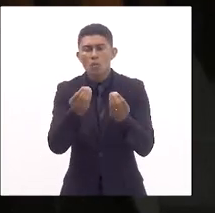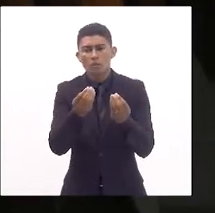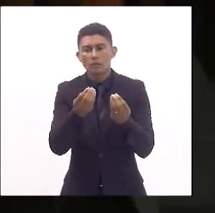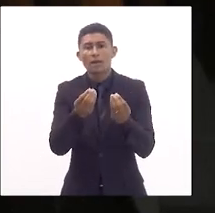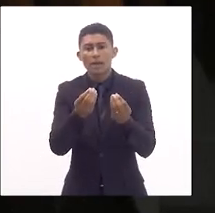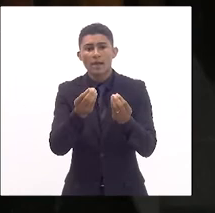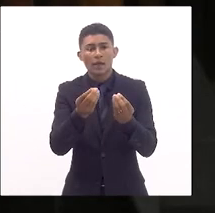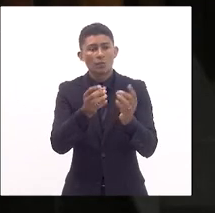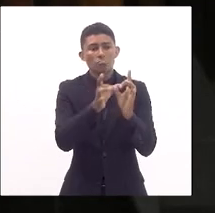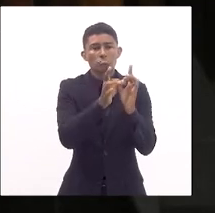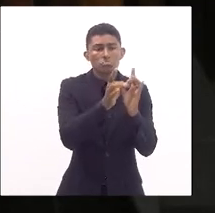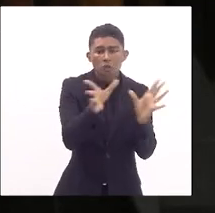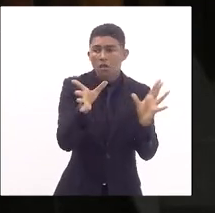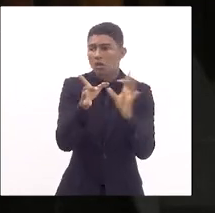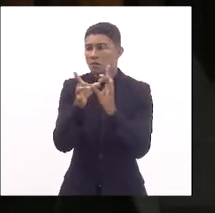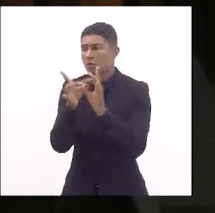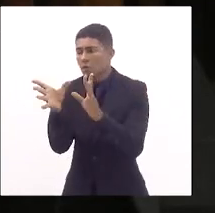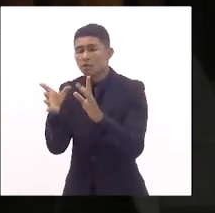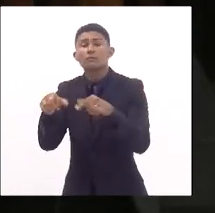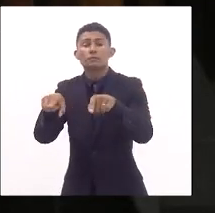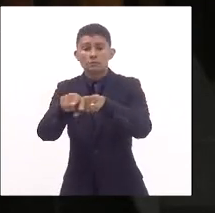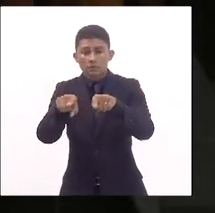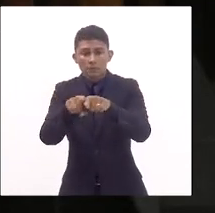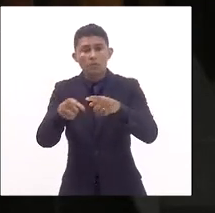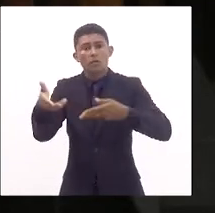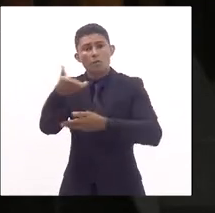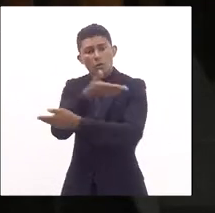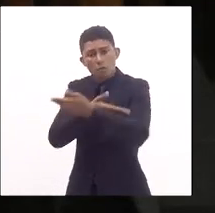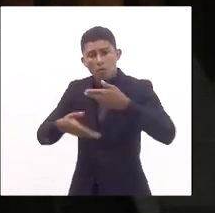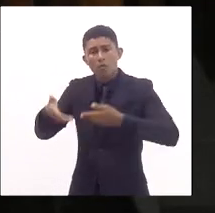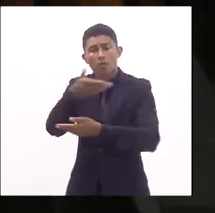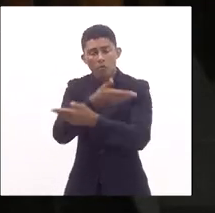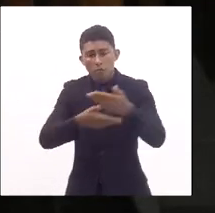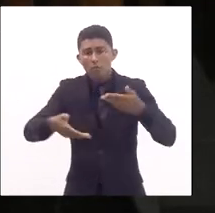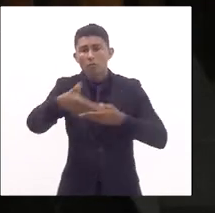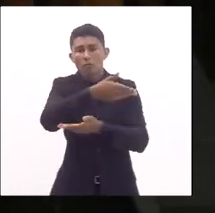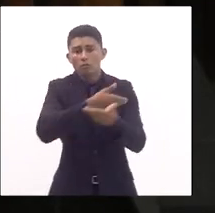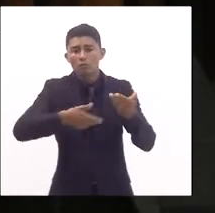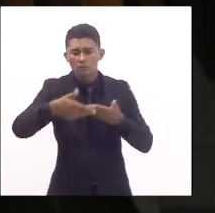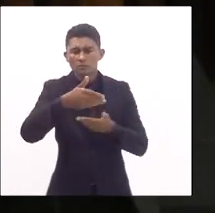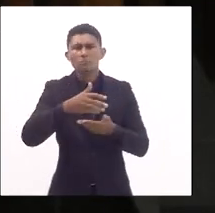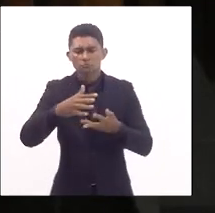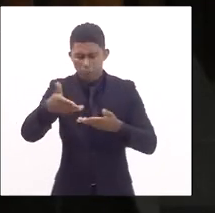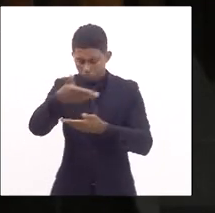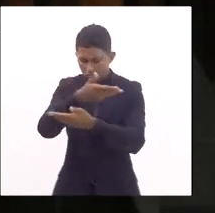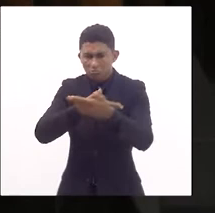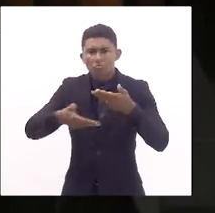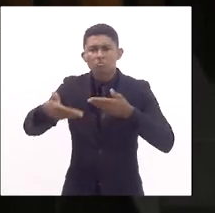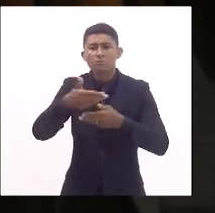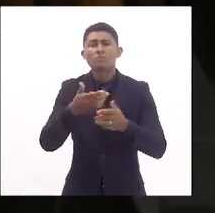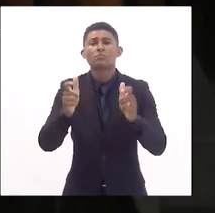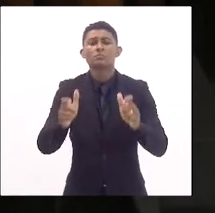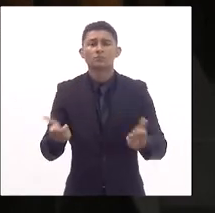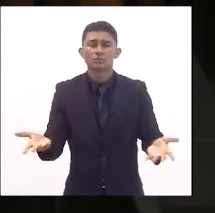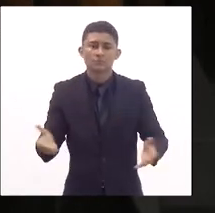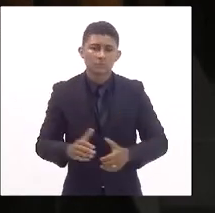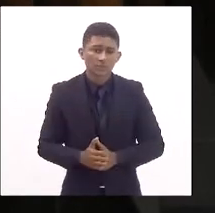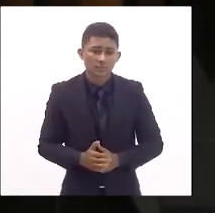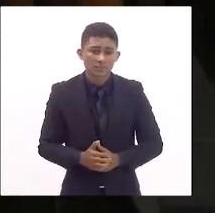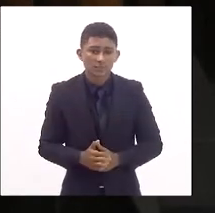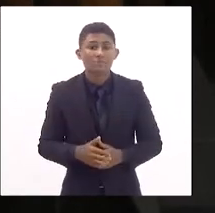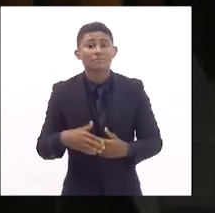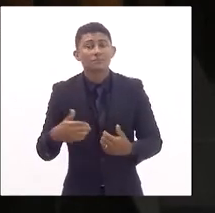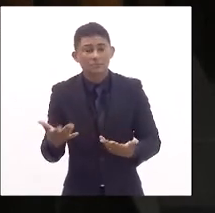e harmônicos entre si e cadê Harmonia tá com duas pontas